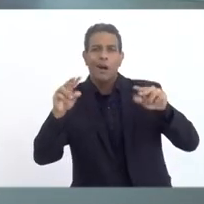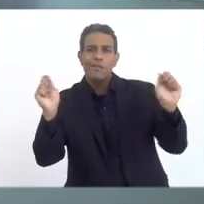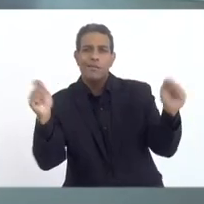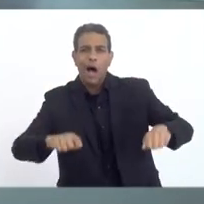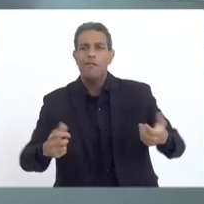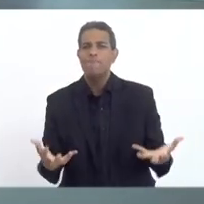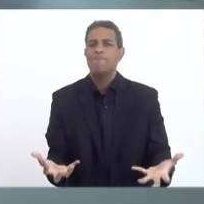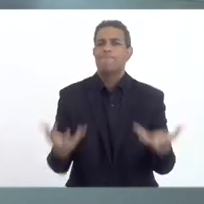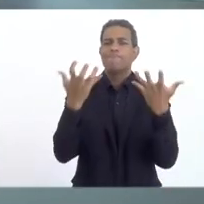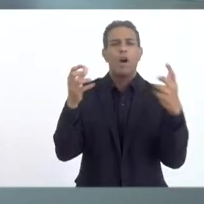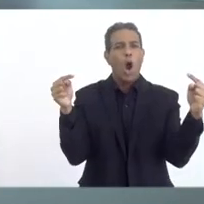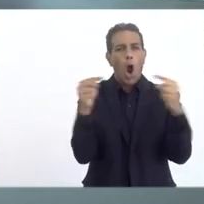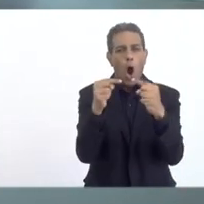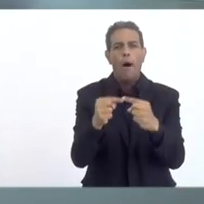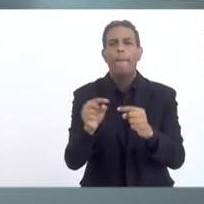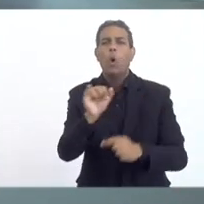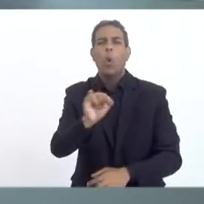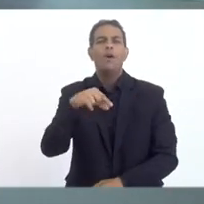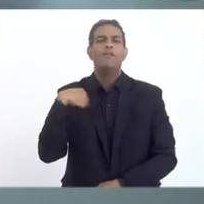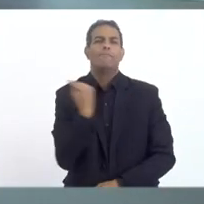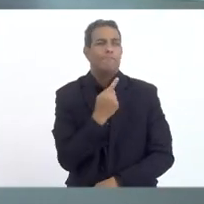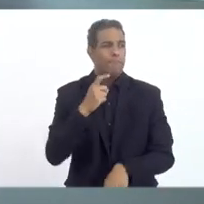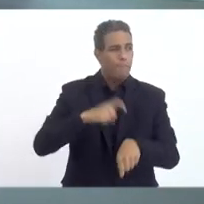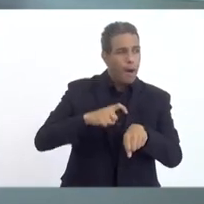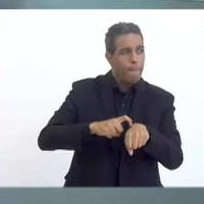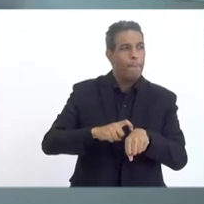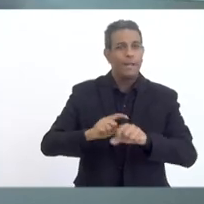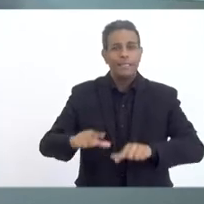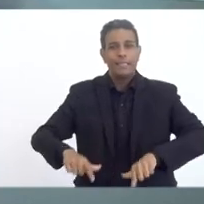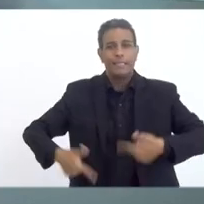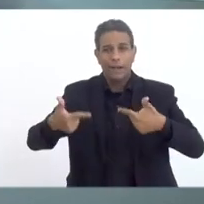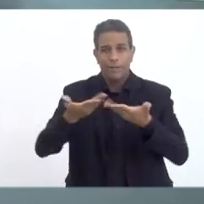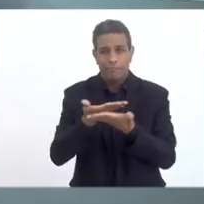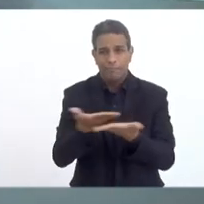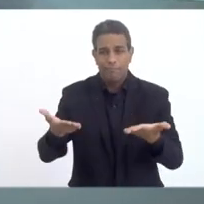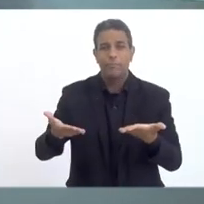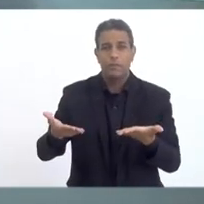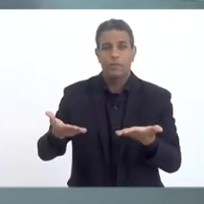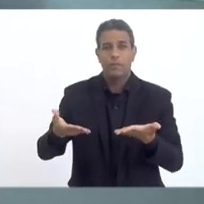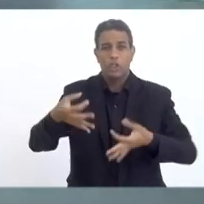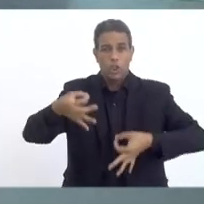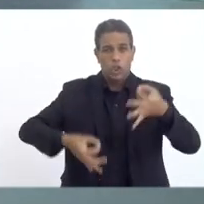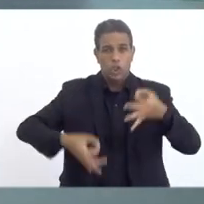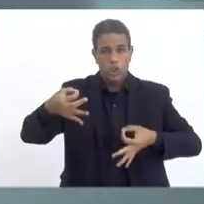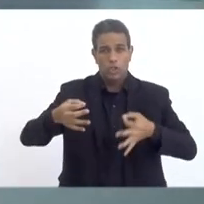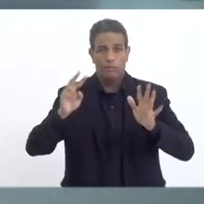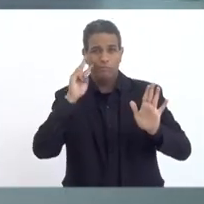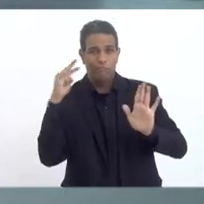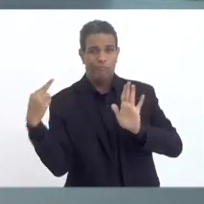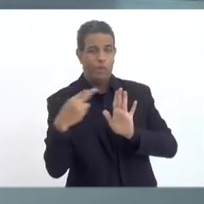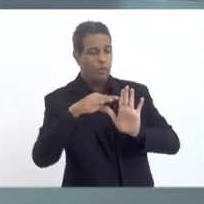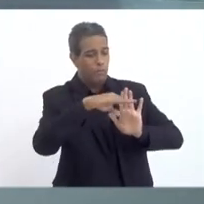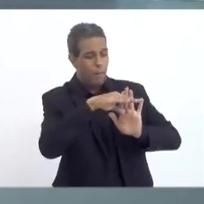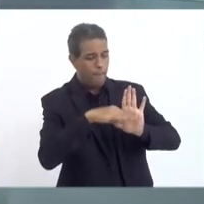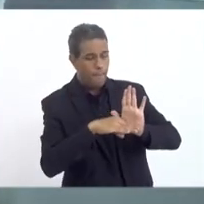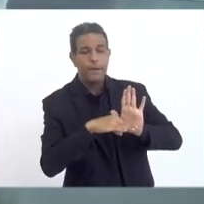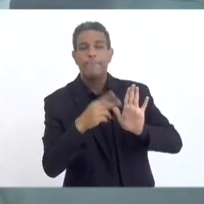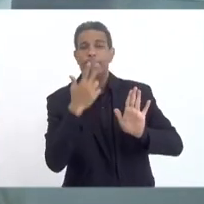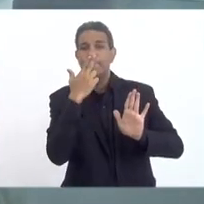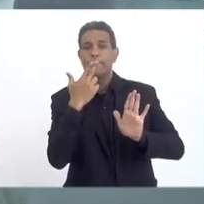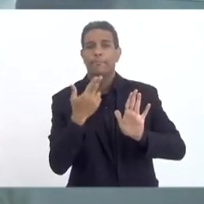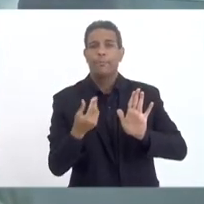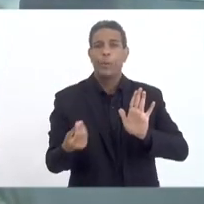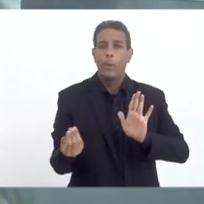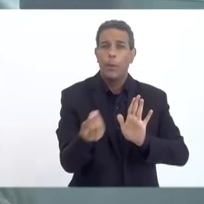capacitado e particularmente importante nesse momento em que o Tribunal de Contas do Estado apontou recentemente a ocupação